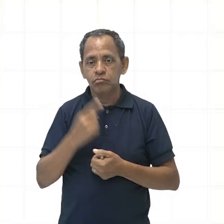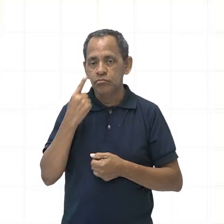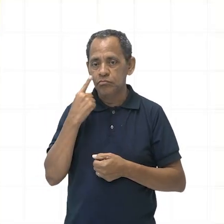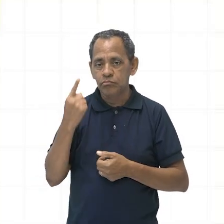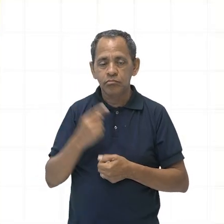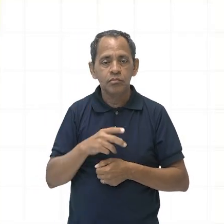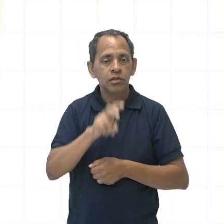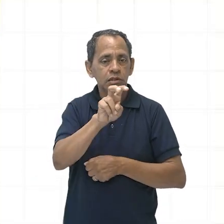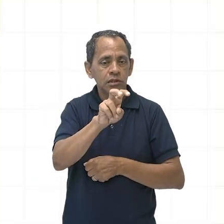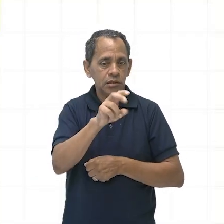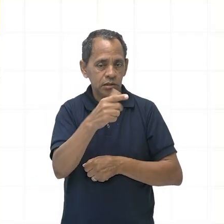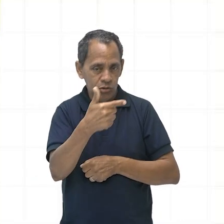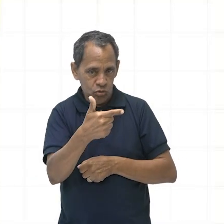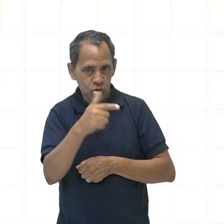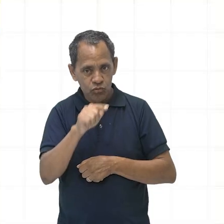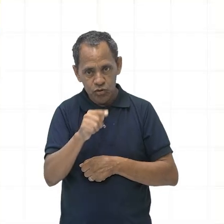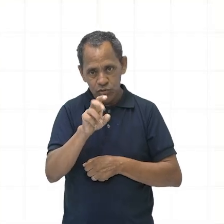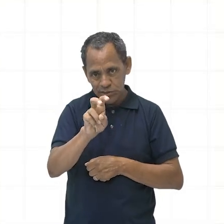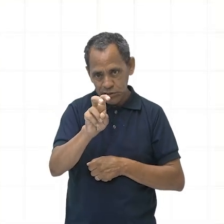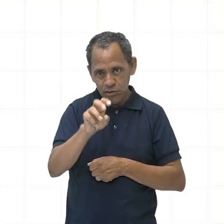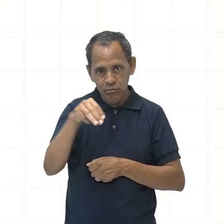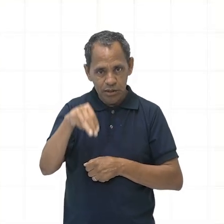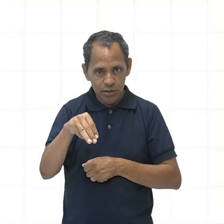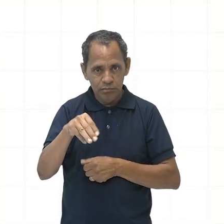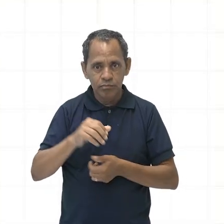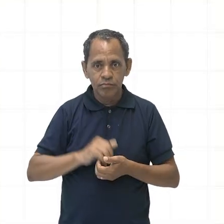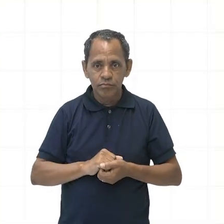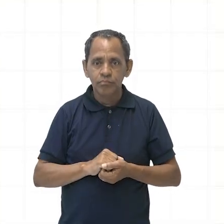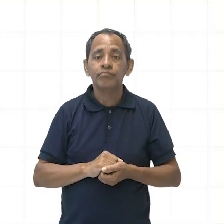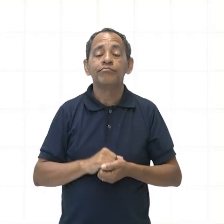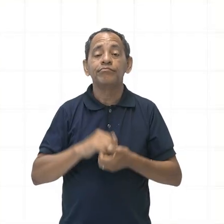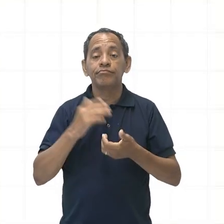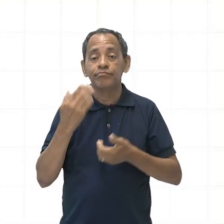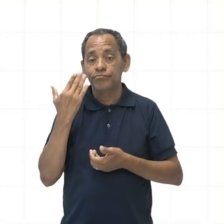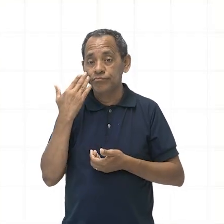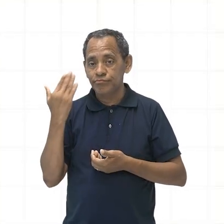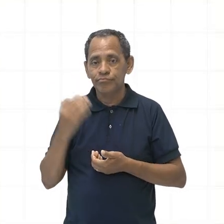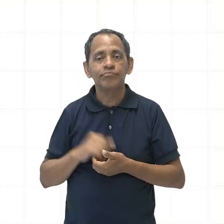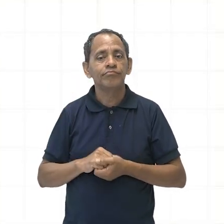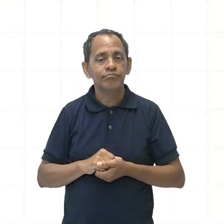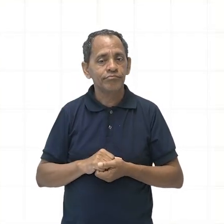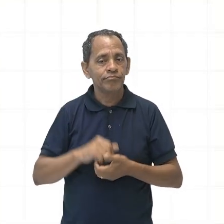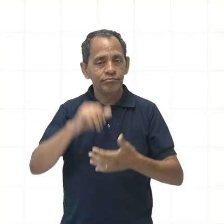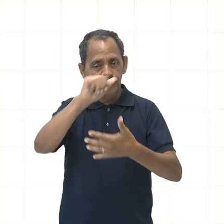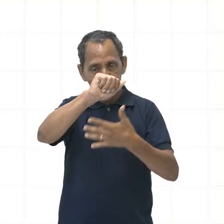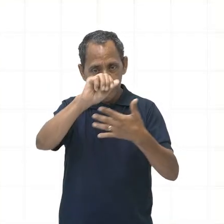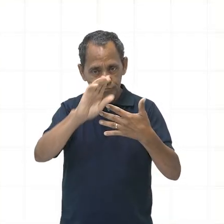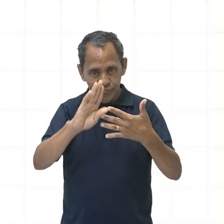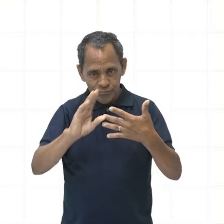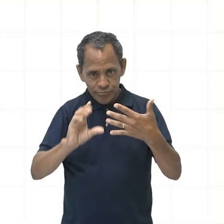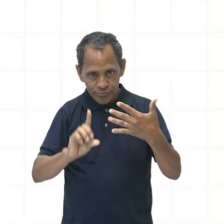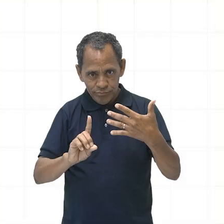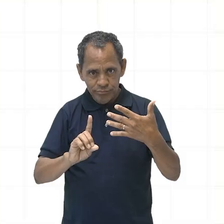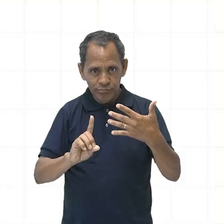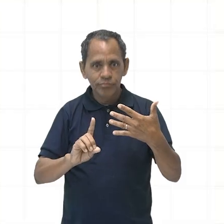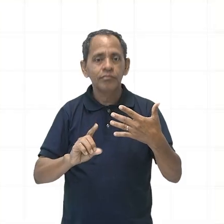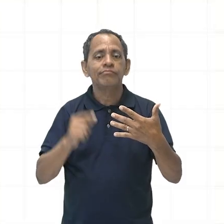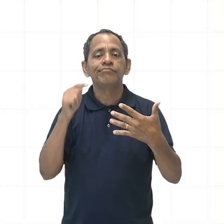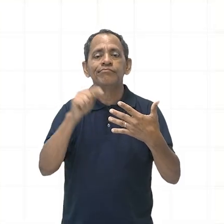que é de 52,5 metros. Né? Então, aqui a resposta é a letra B.